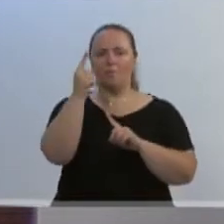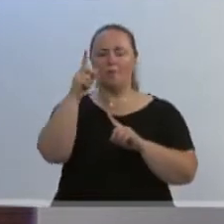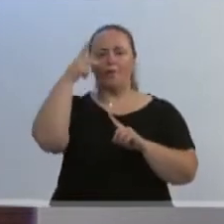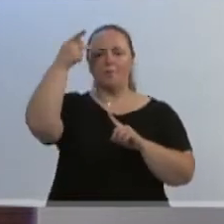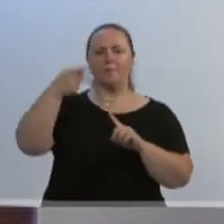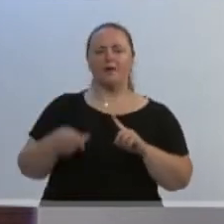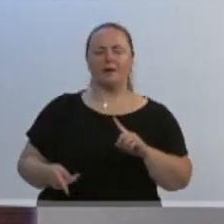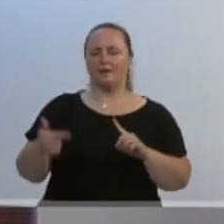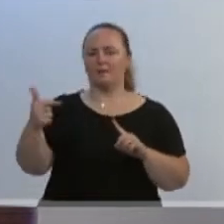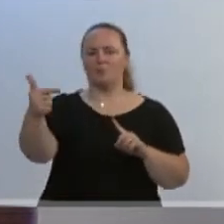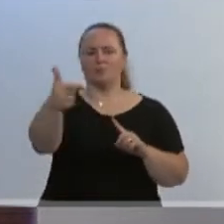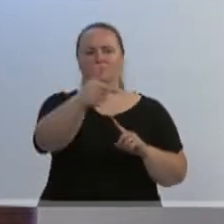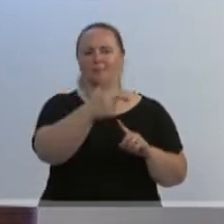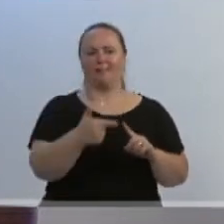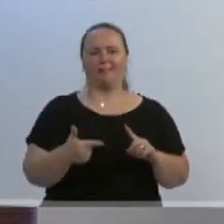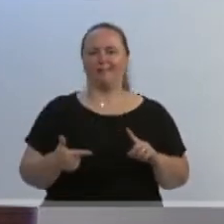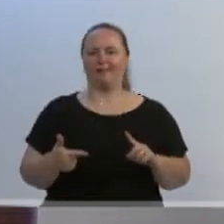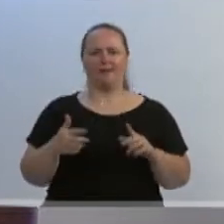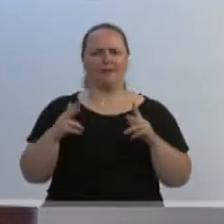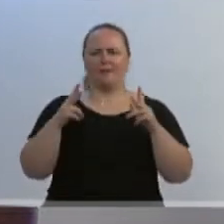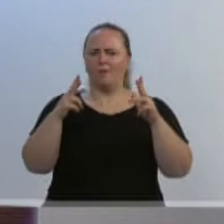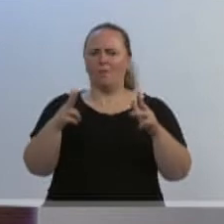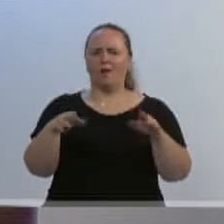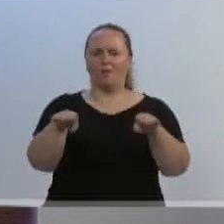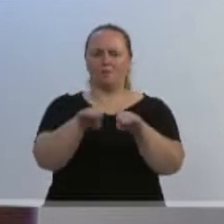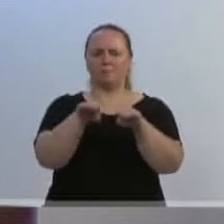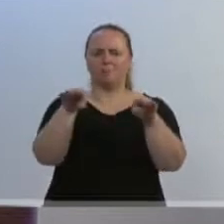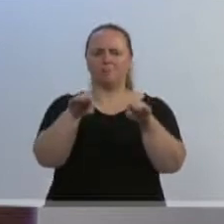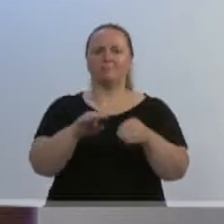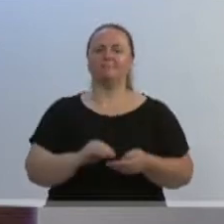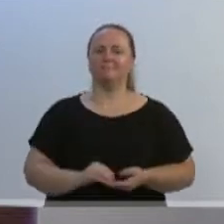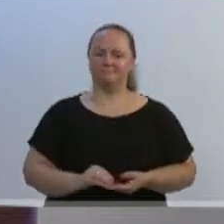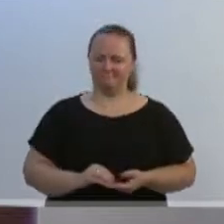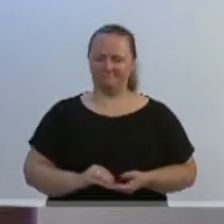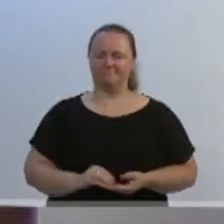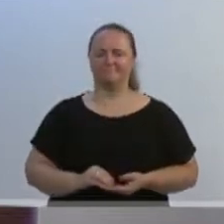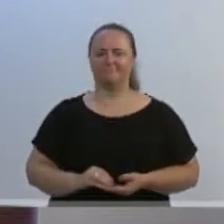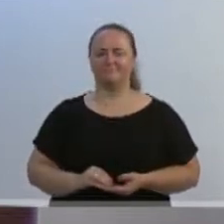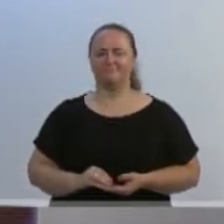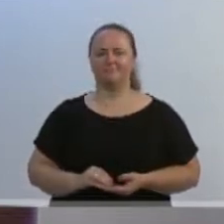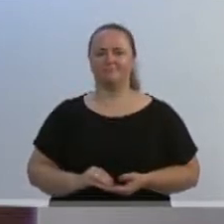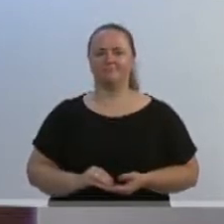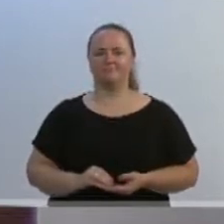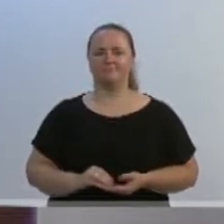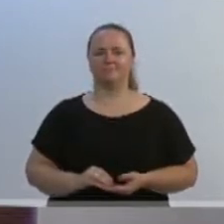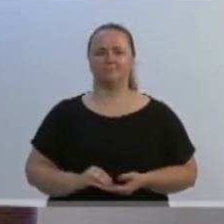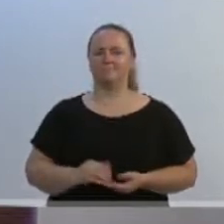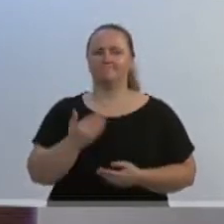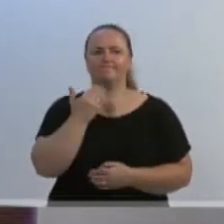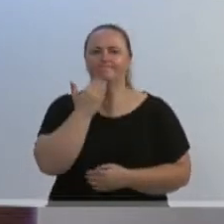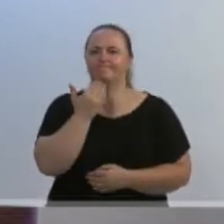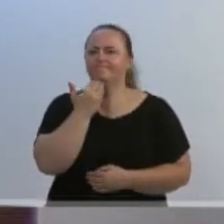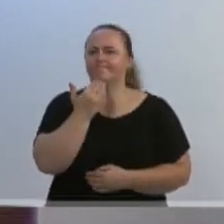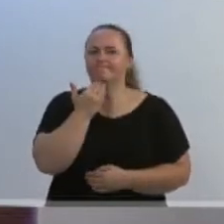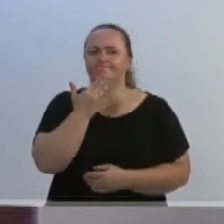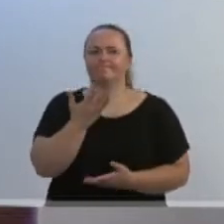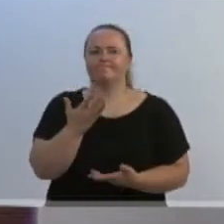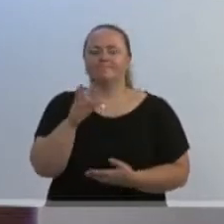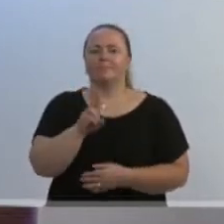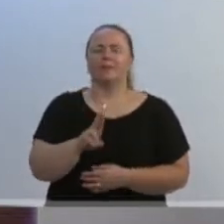outra raça, é todo mundo igual, absolutamente igual. Eu não consigo